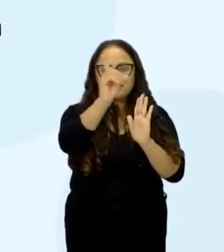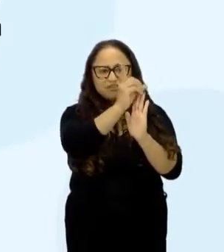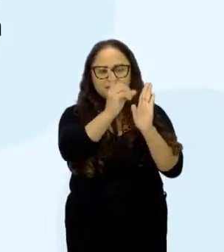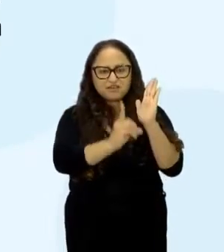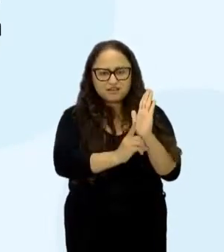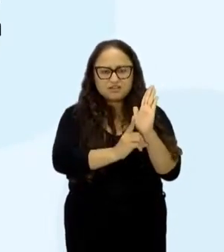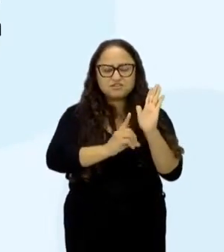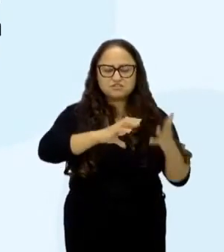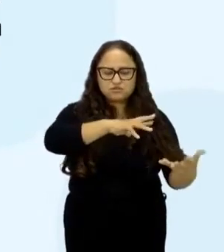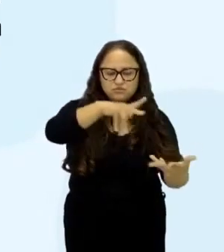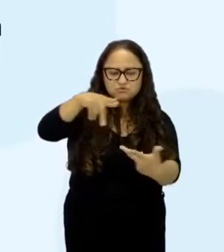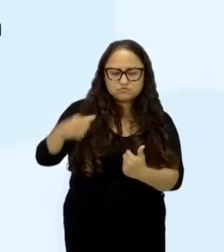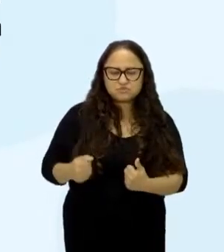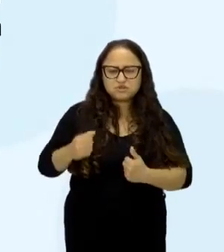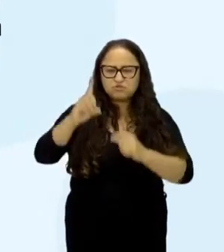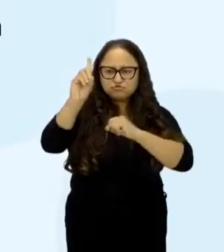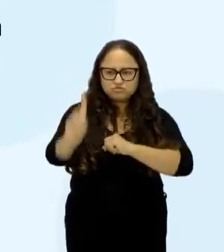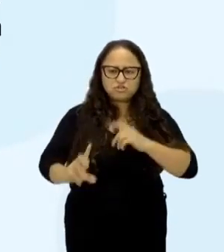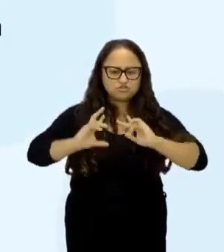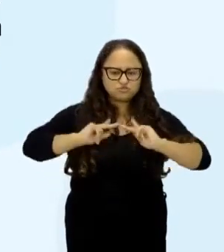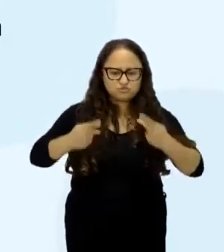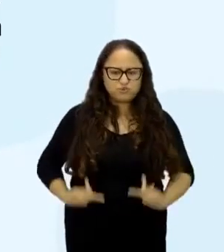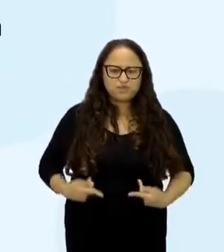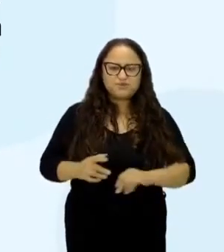Universal dos Direitos Humanos.